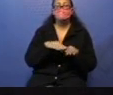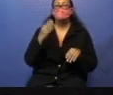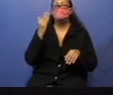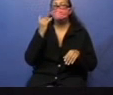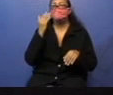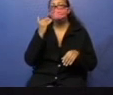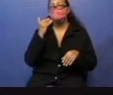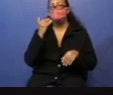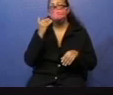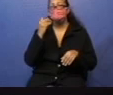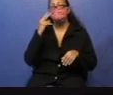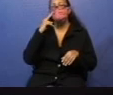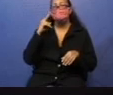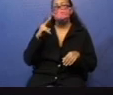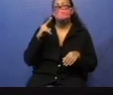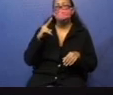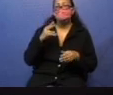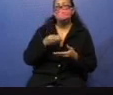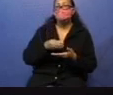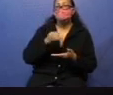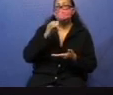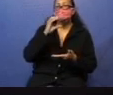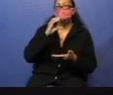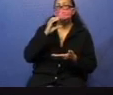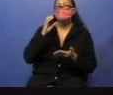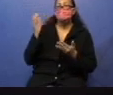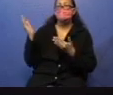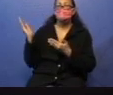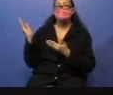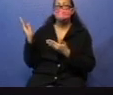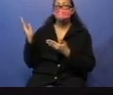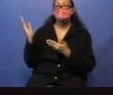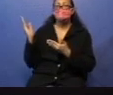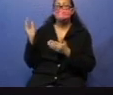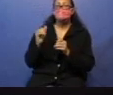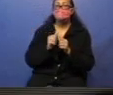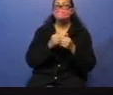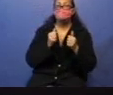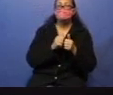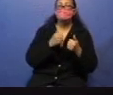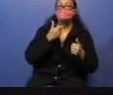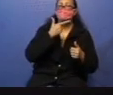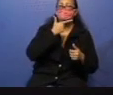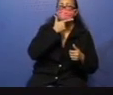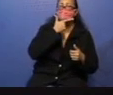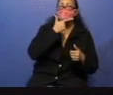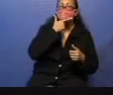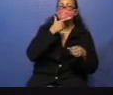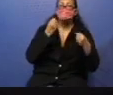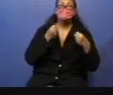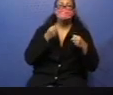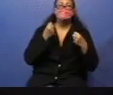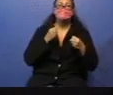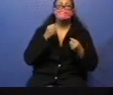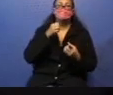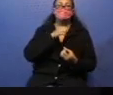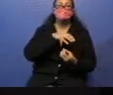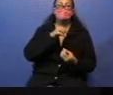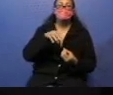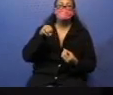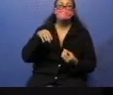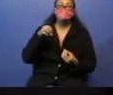alimentos. Olha lá algumas bebidas. Os pães, queijos precisam de fungos e